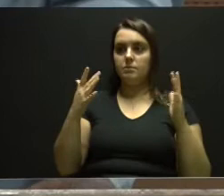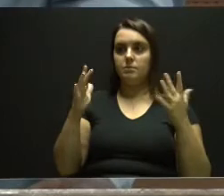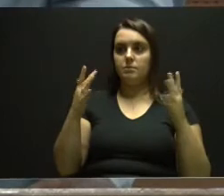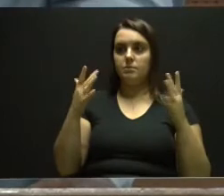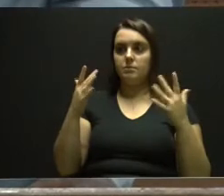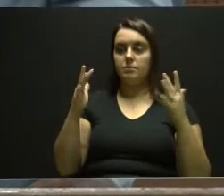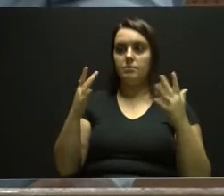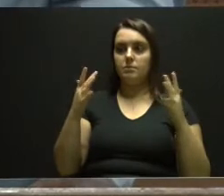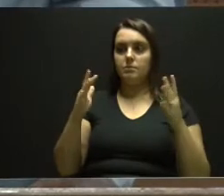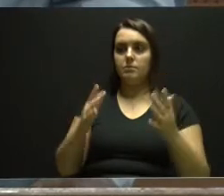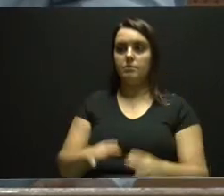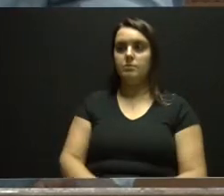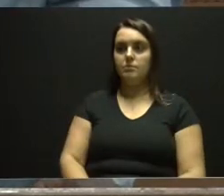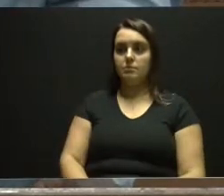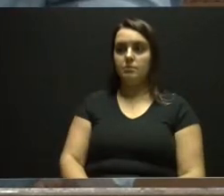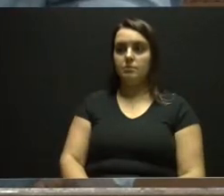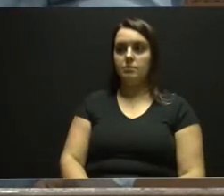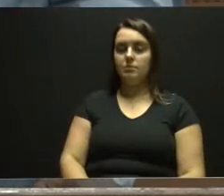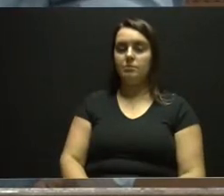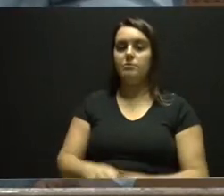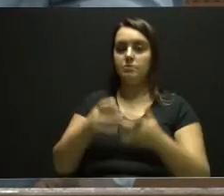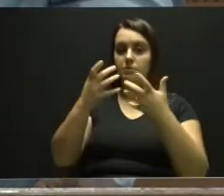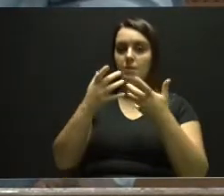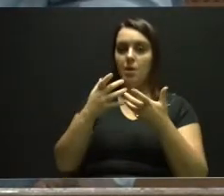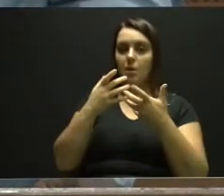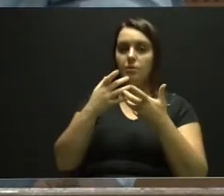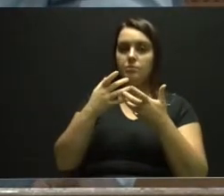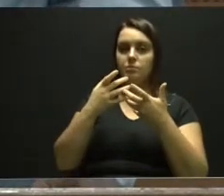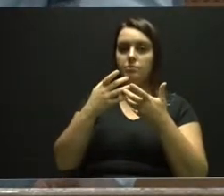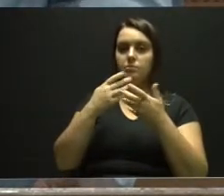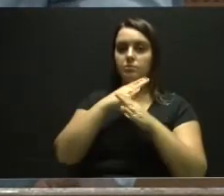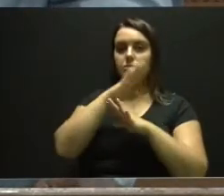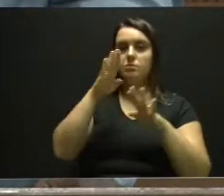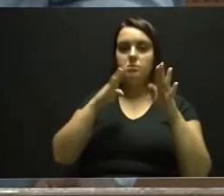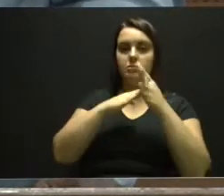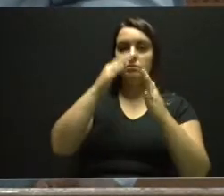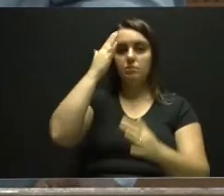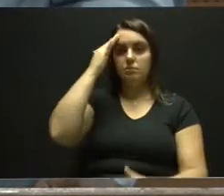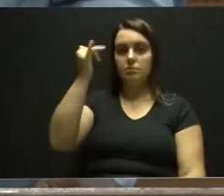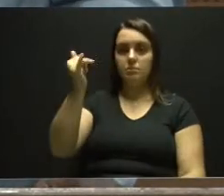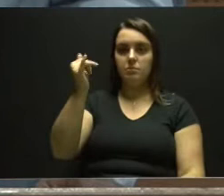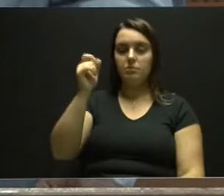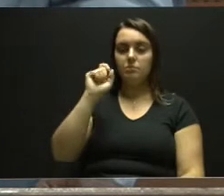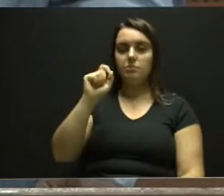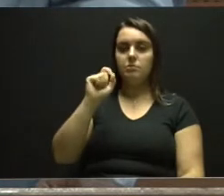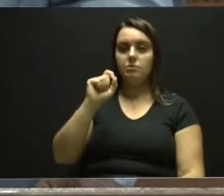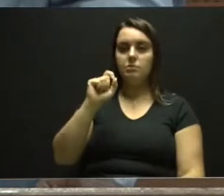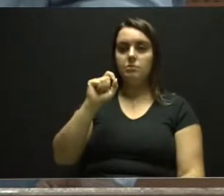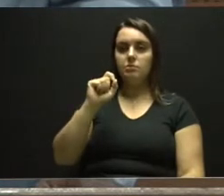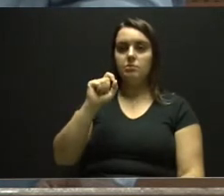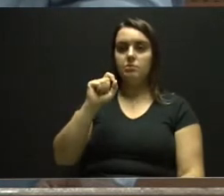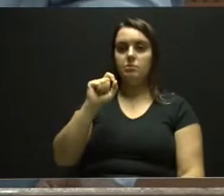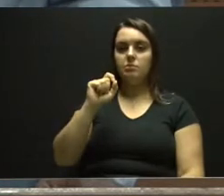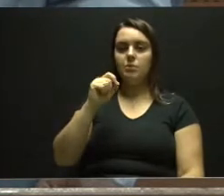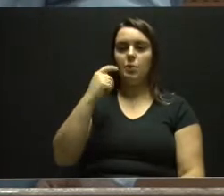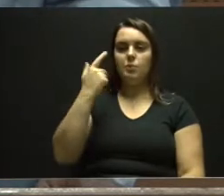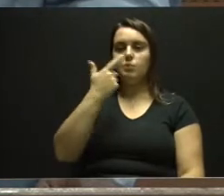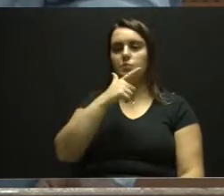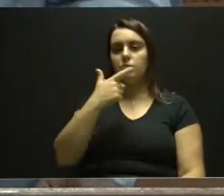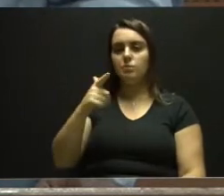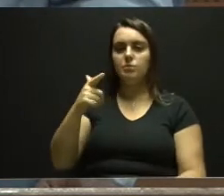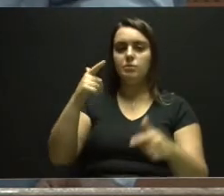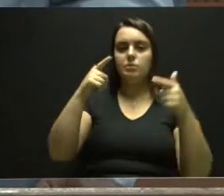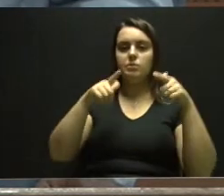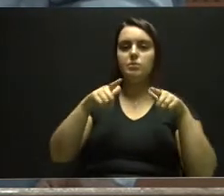e eu quero que todos saibam também que nas capacitações nos congressos e